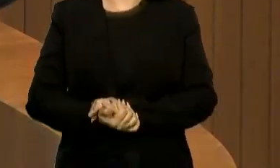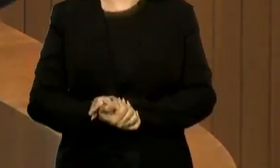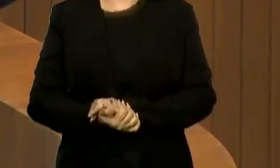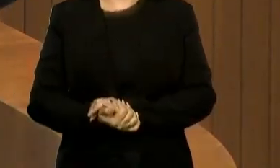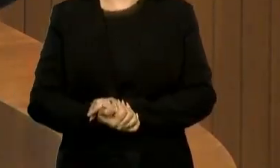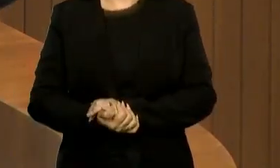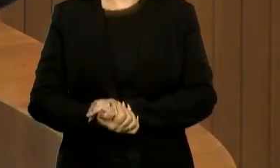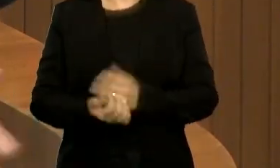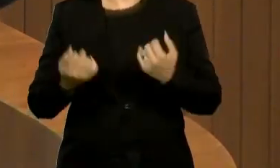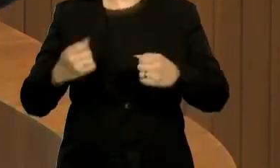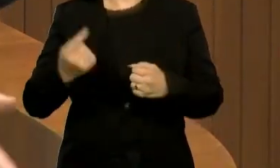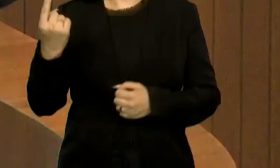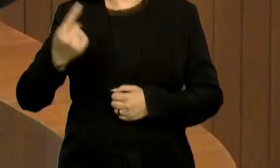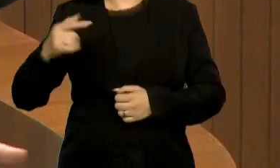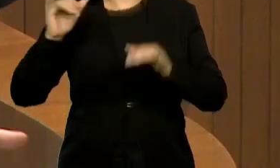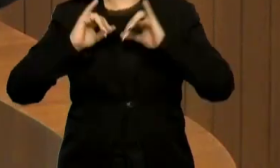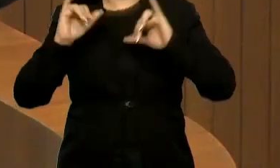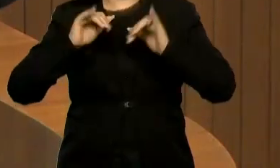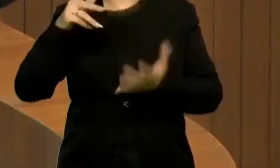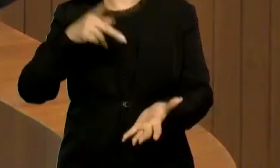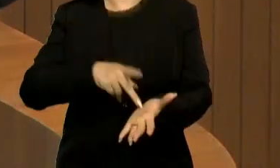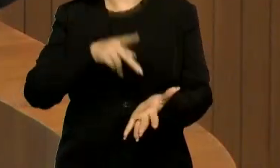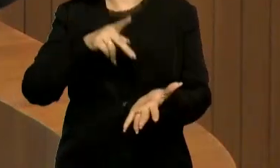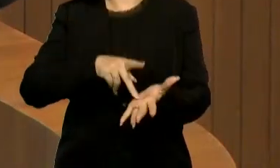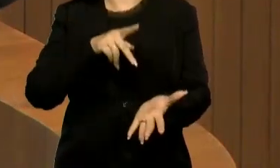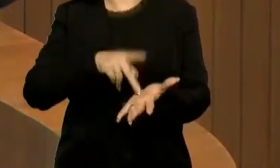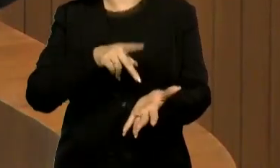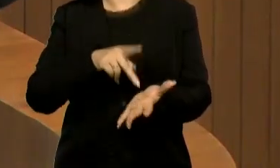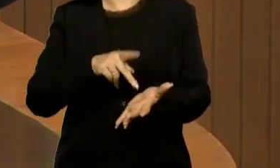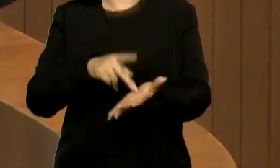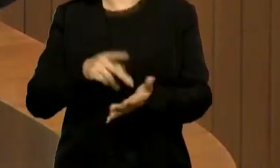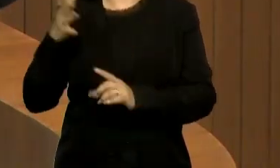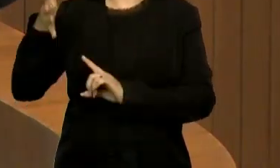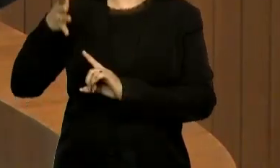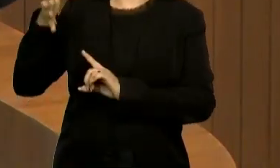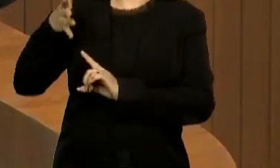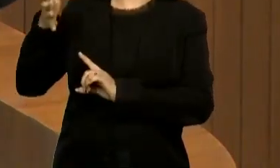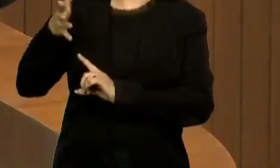tribuna da casa e não fazer a tribuna desta casa virar piada depois. Obrigado.